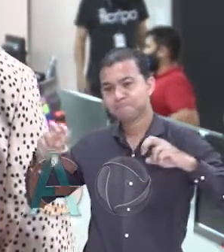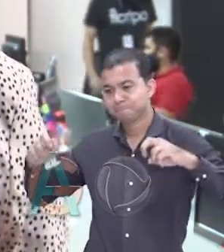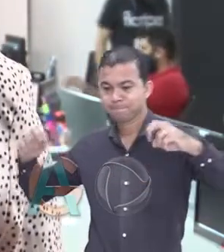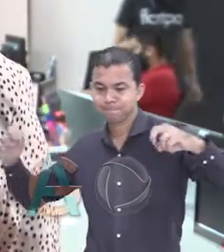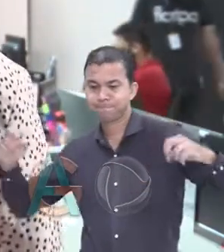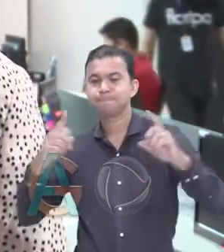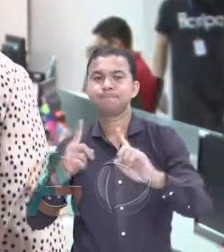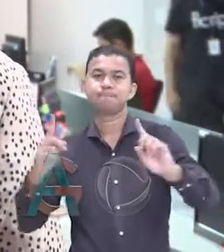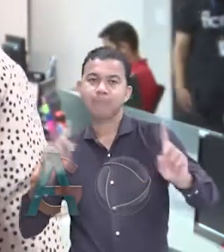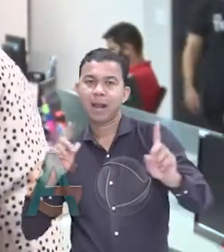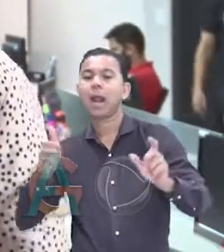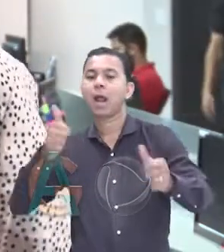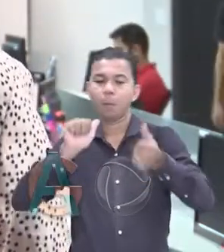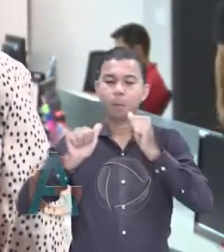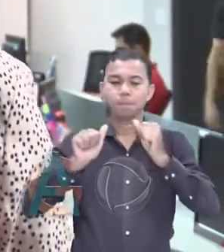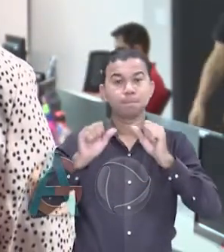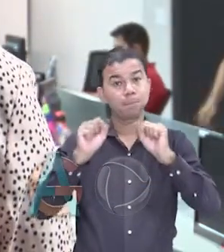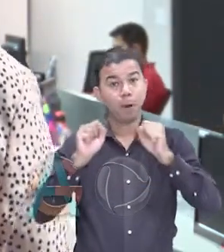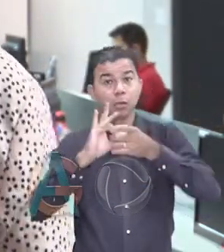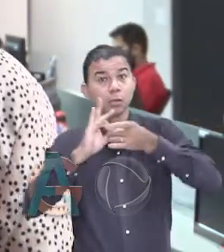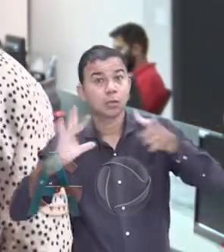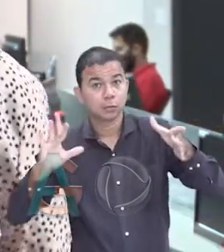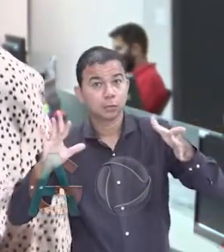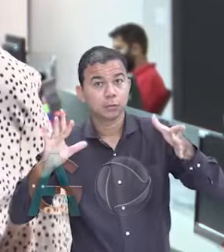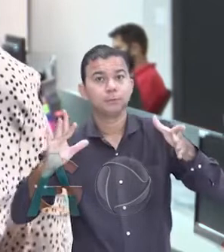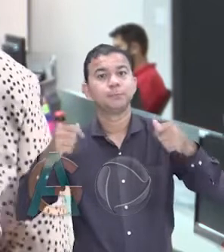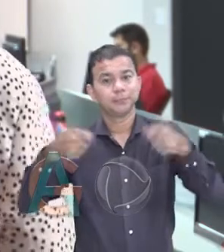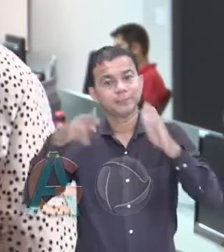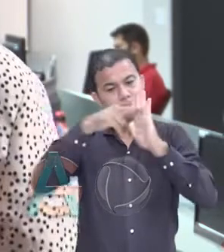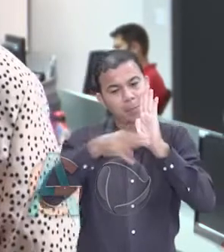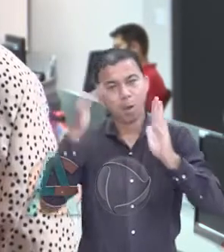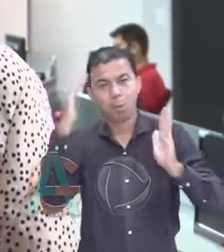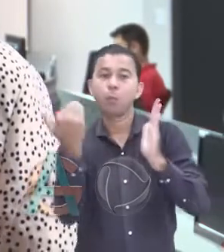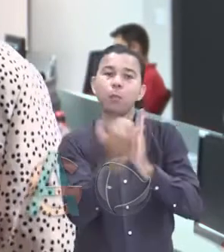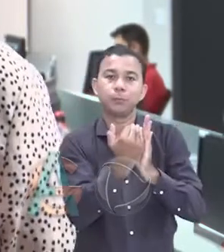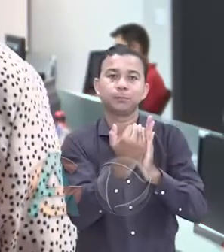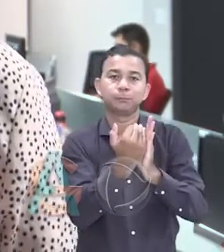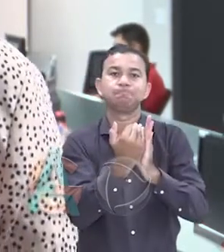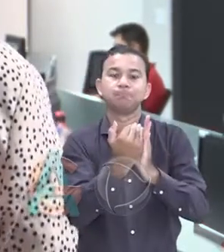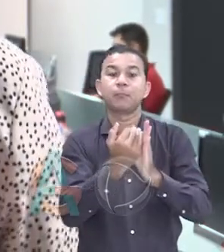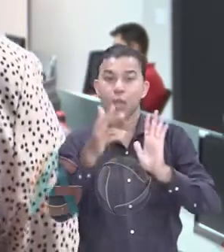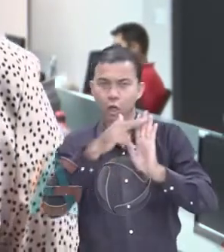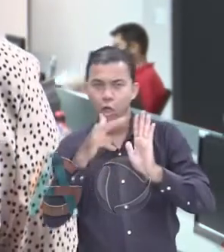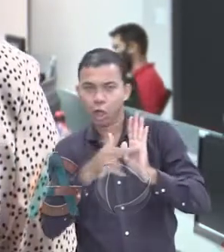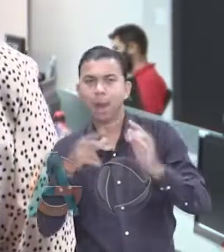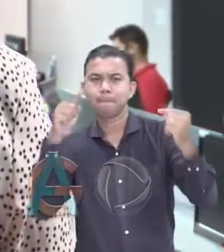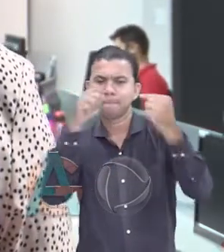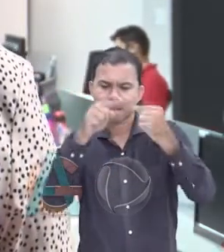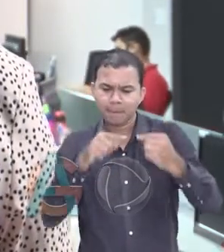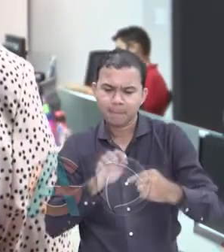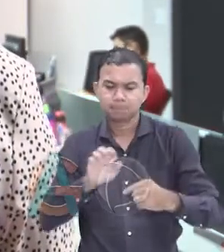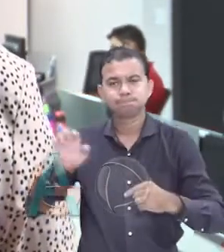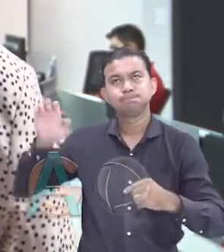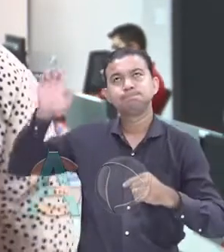que restrito aos clientes sentados à mesa e respeitados os limites de capacidade e horário. Todas essas medidas